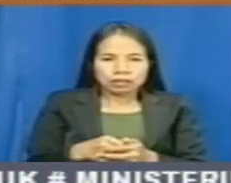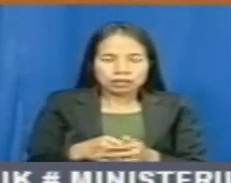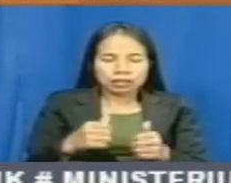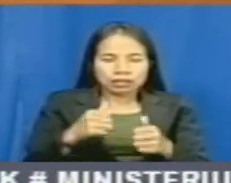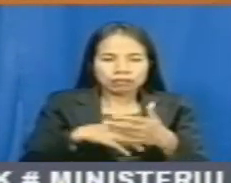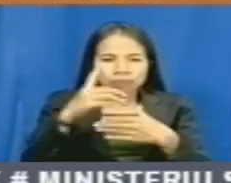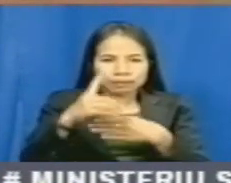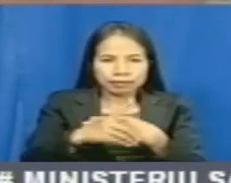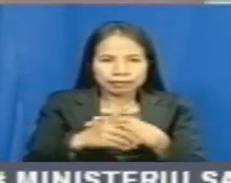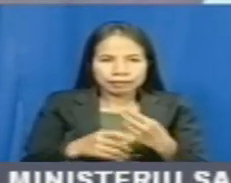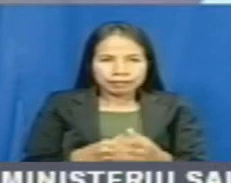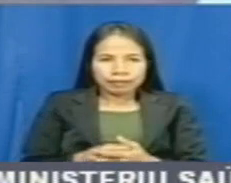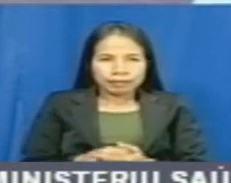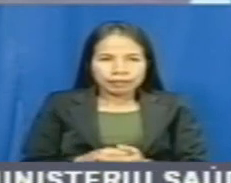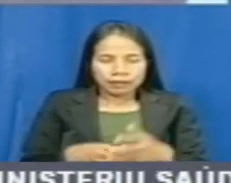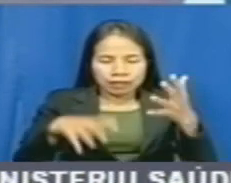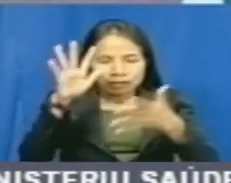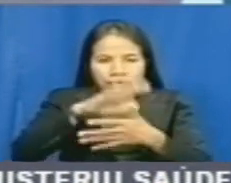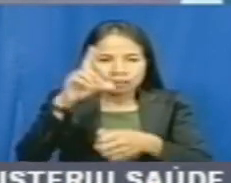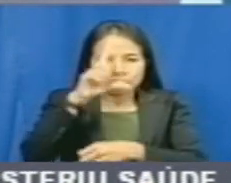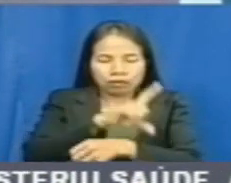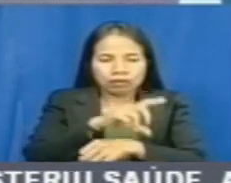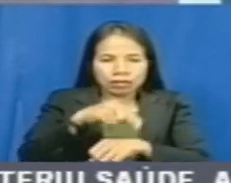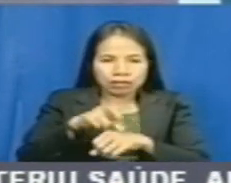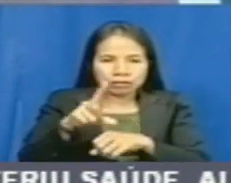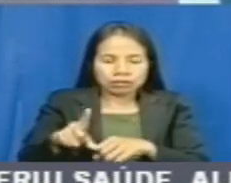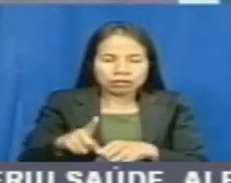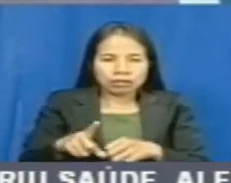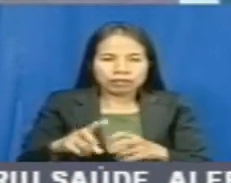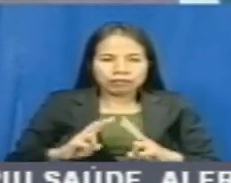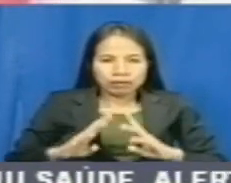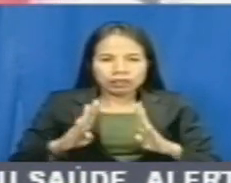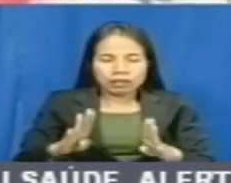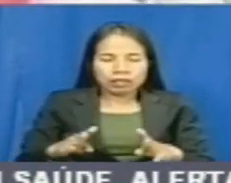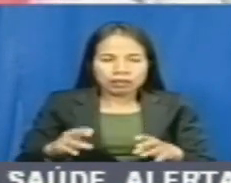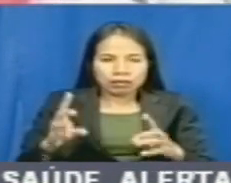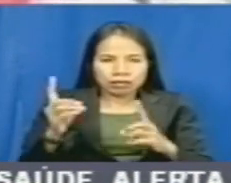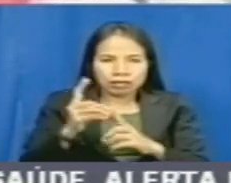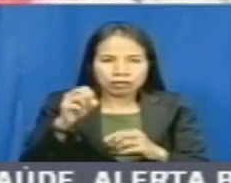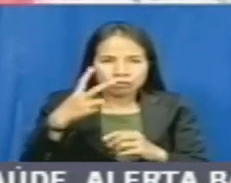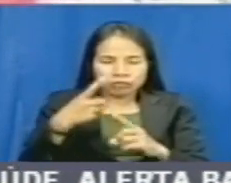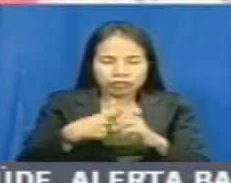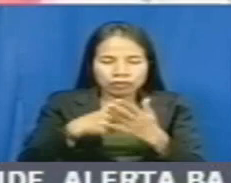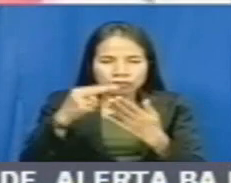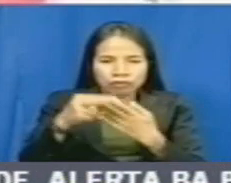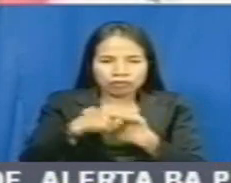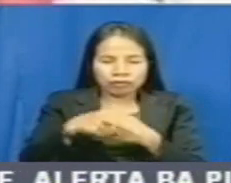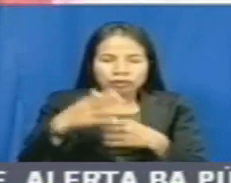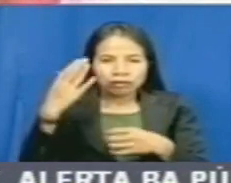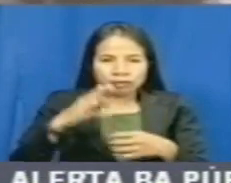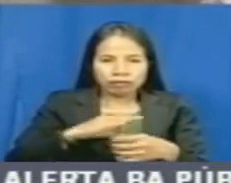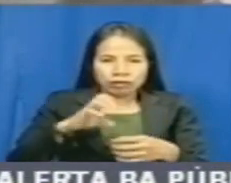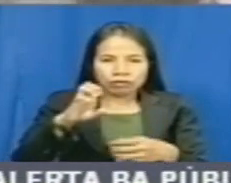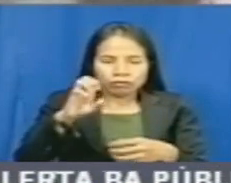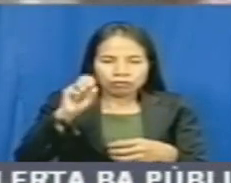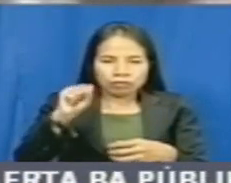desenvolvimento. E âmbito de celebração do Loro Nacional de Juventude, Loro Icoaçuai, em Loro San Lourenço, em Rua, no fulano de novembro, e a Fatubesi, município